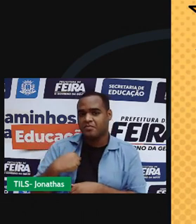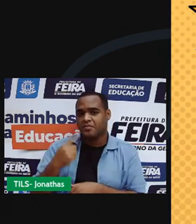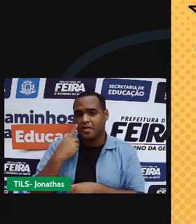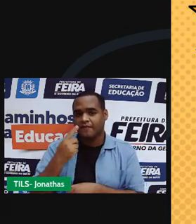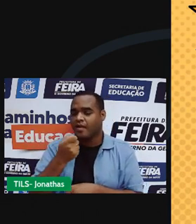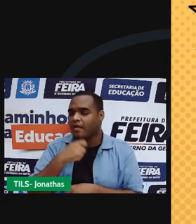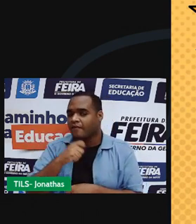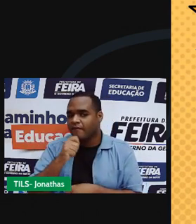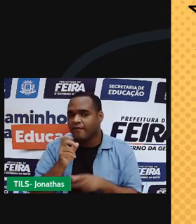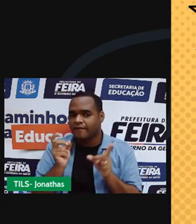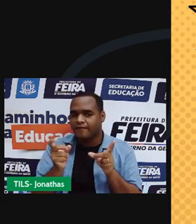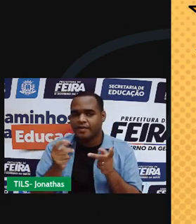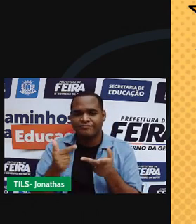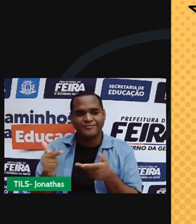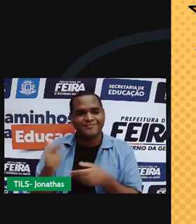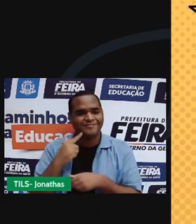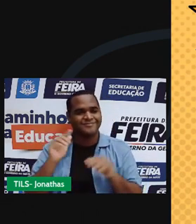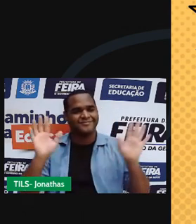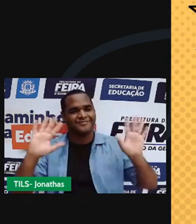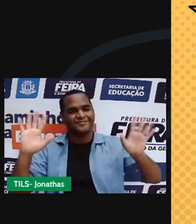picolé. Tchau!